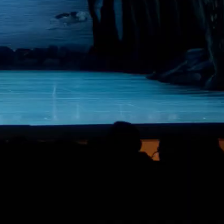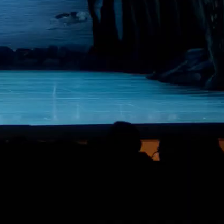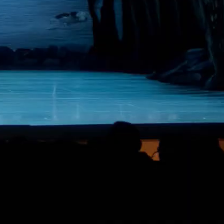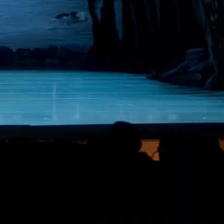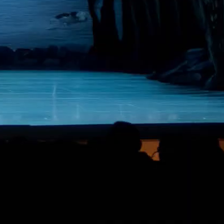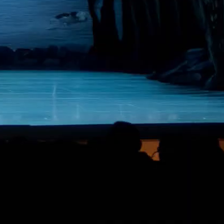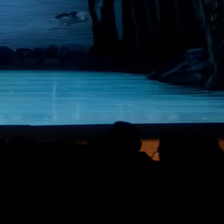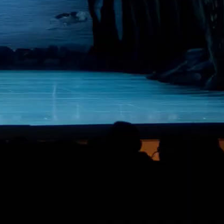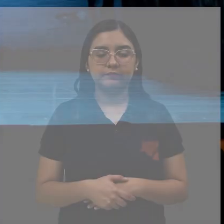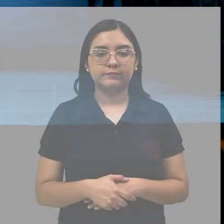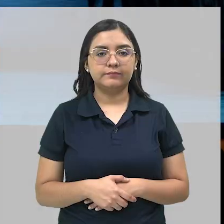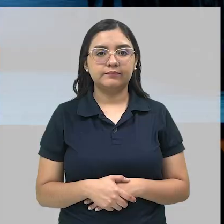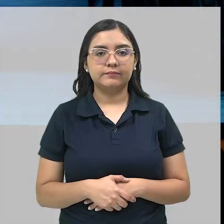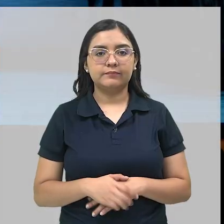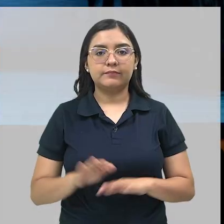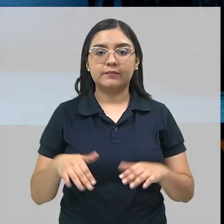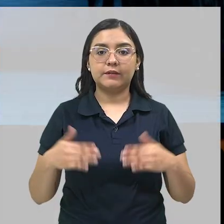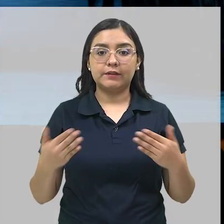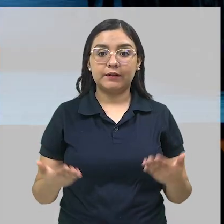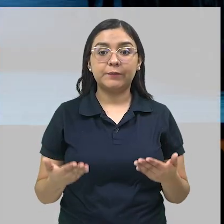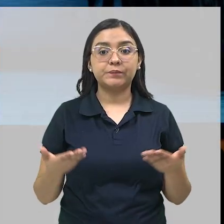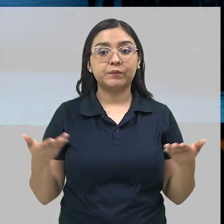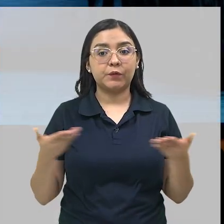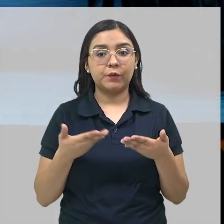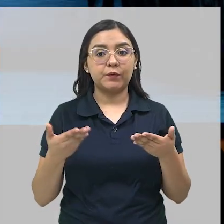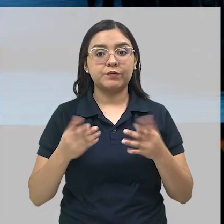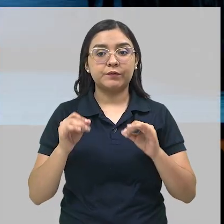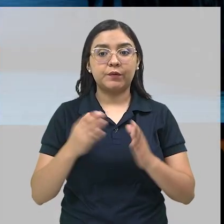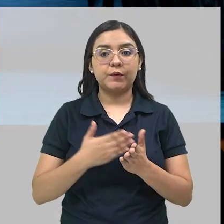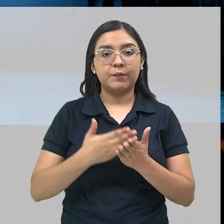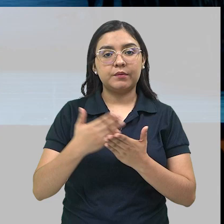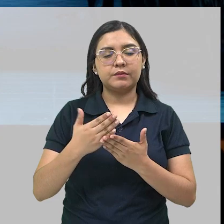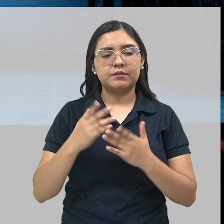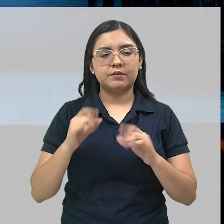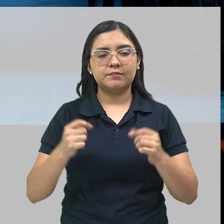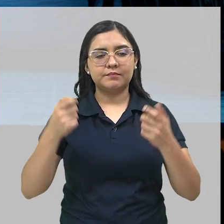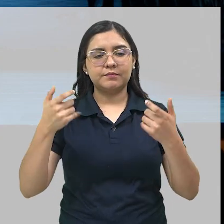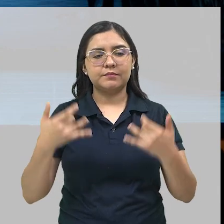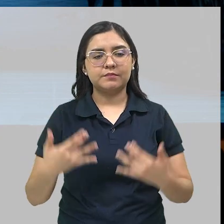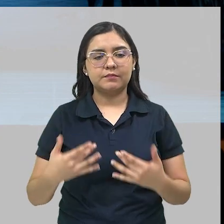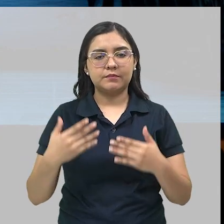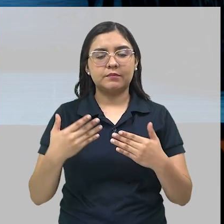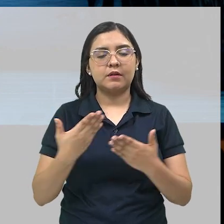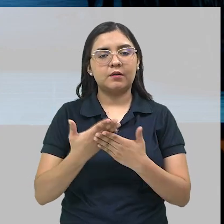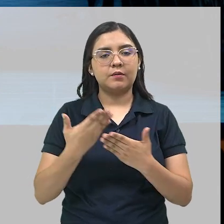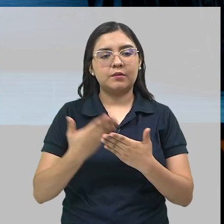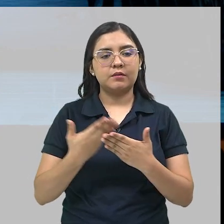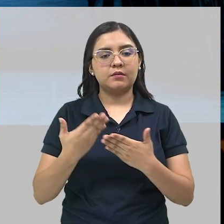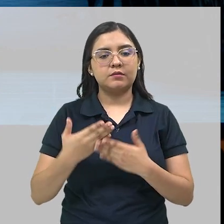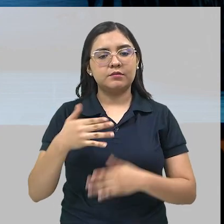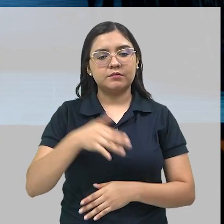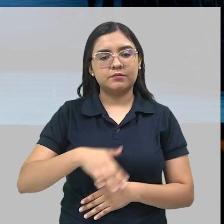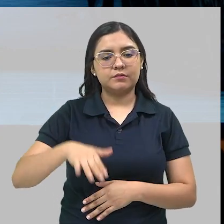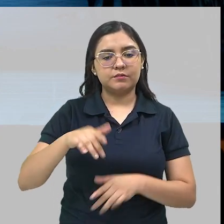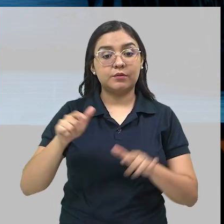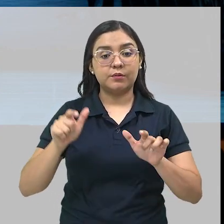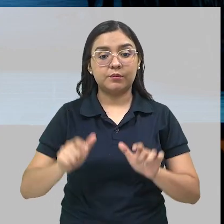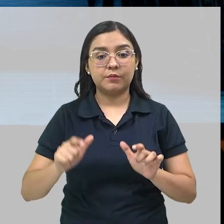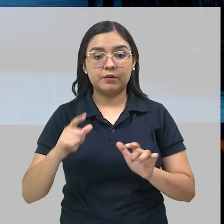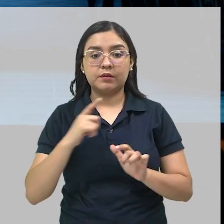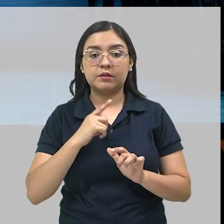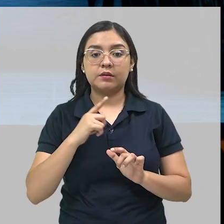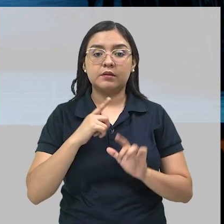Muito bem! Então, hoje vamos começar falando nesse ambiente, onde temos